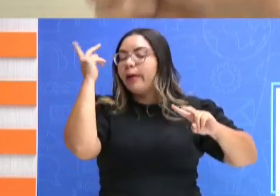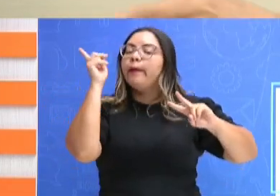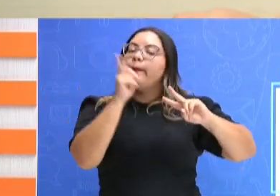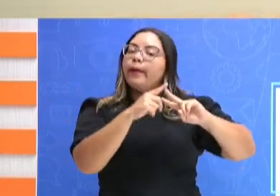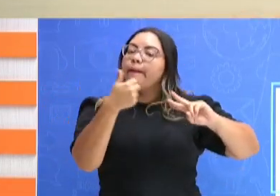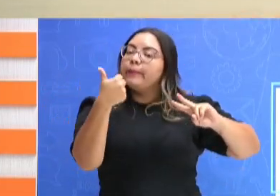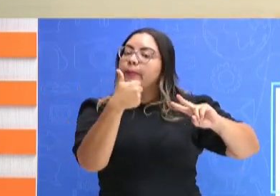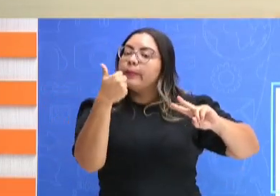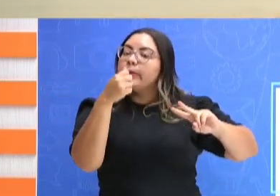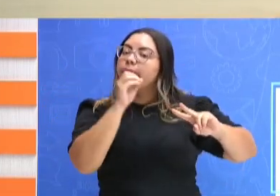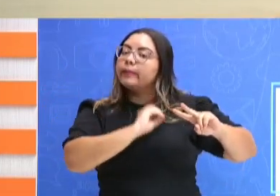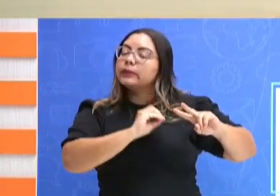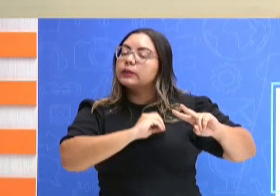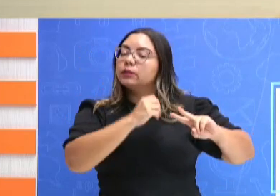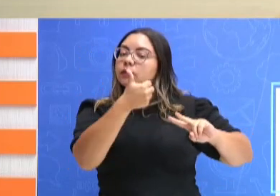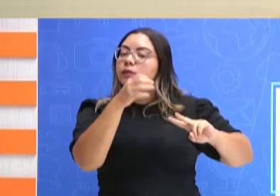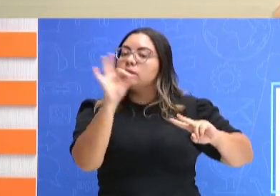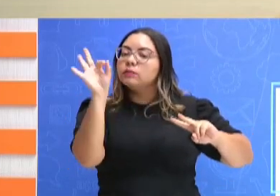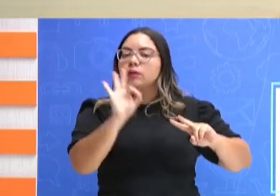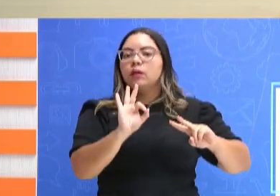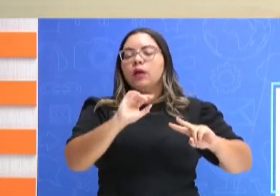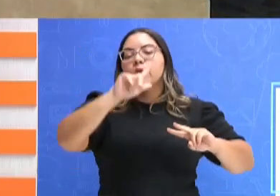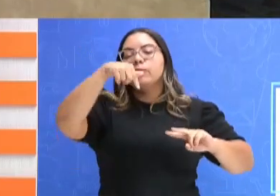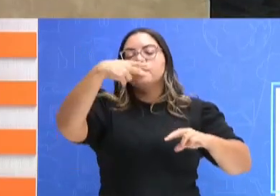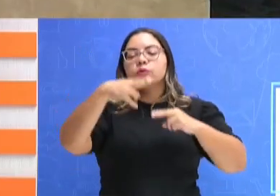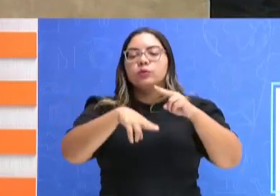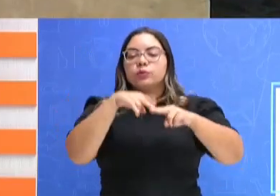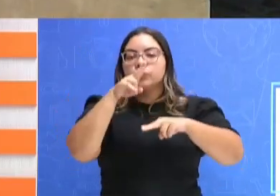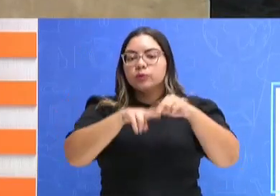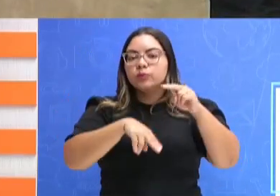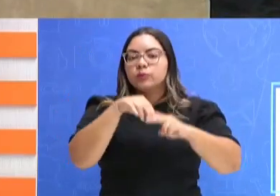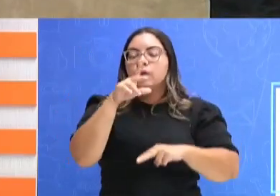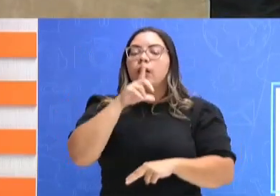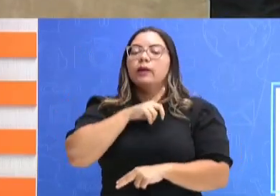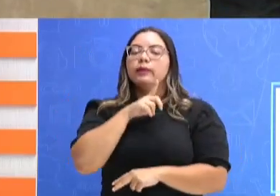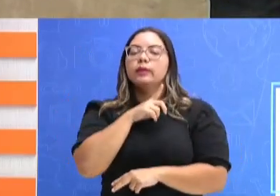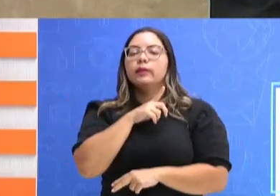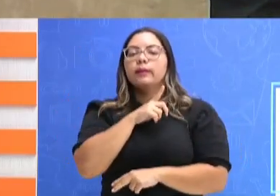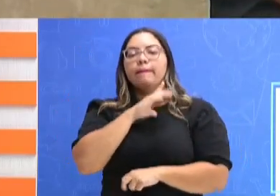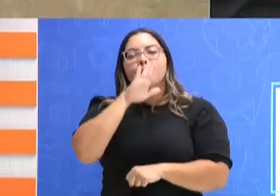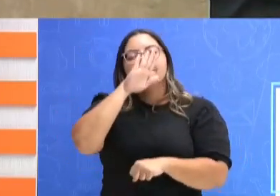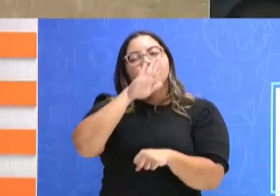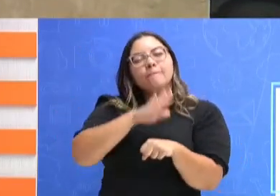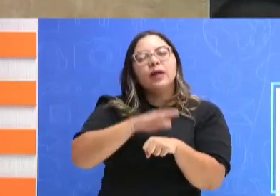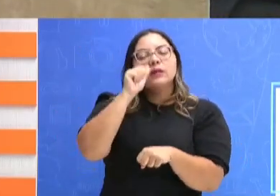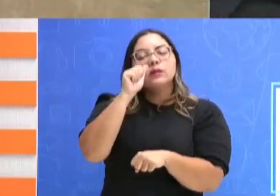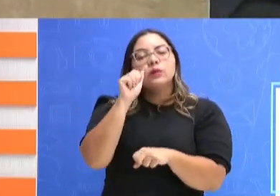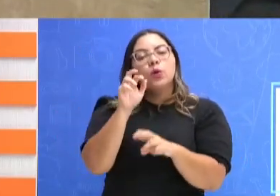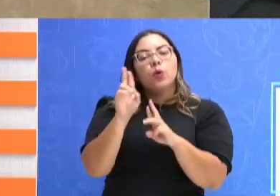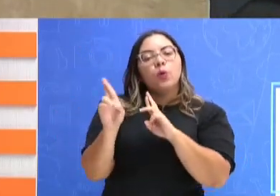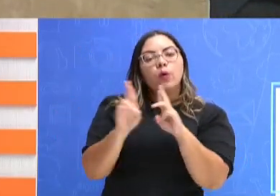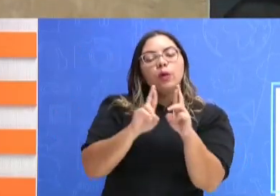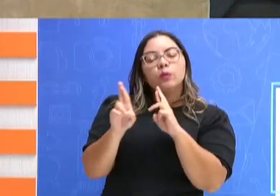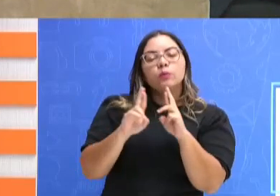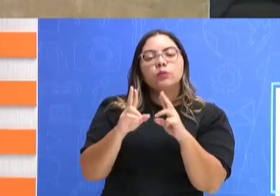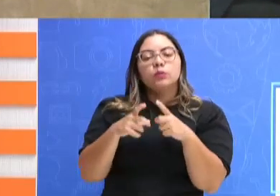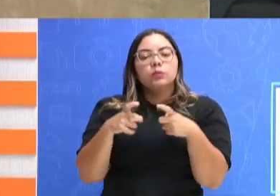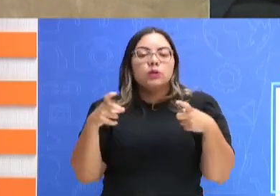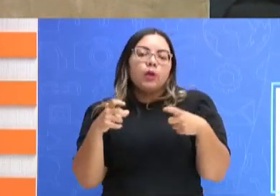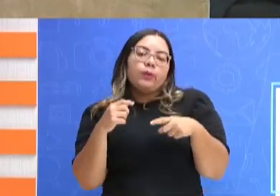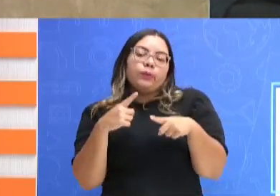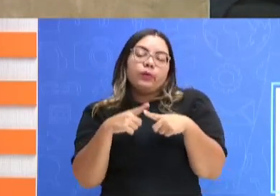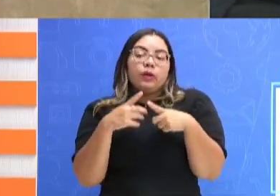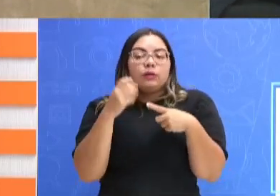primeira parcela do 13º. E para junho, como eu disse, nós estaremos colocando mais um recurso de grande, que eu ainda não sei o tamanho, porque